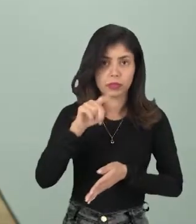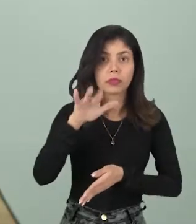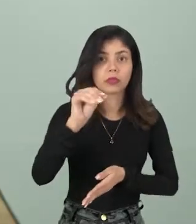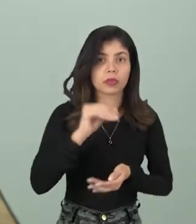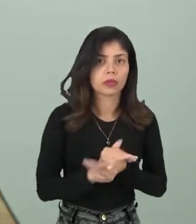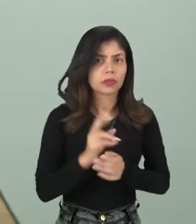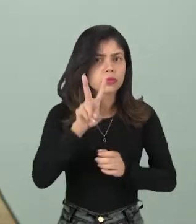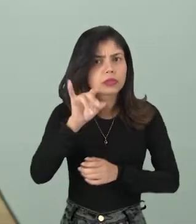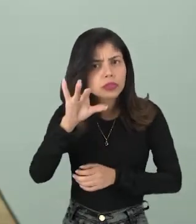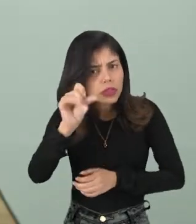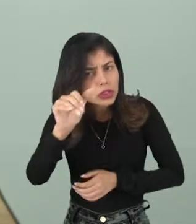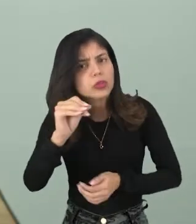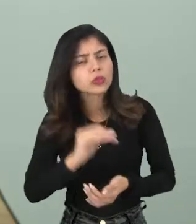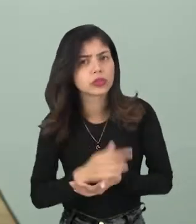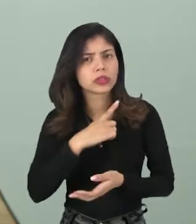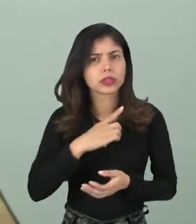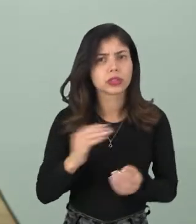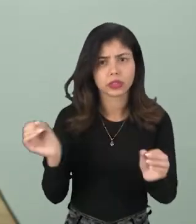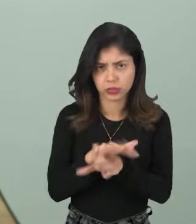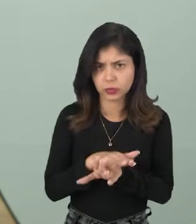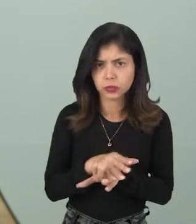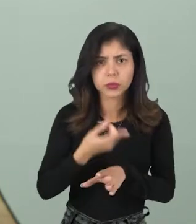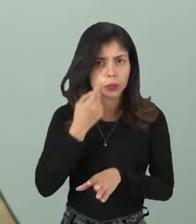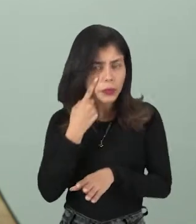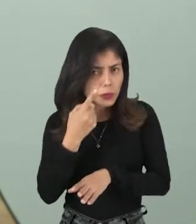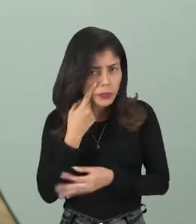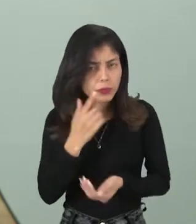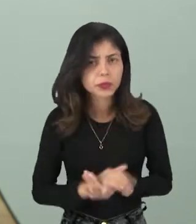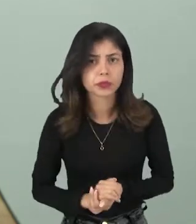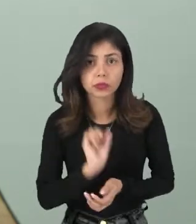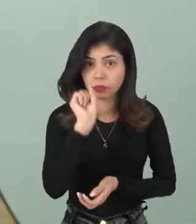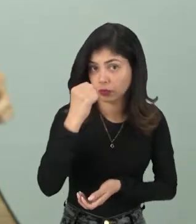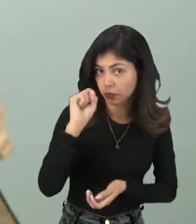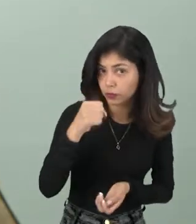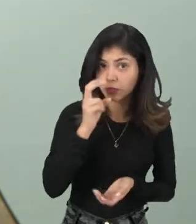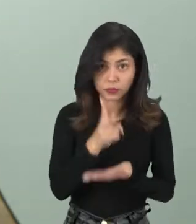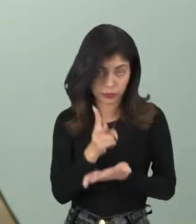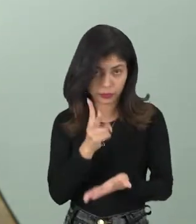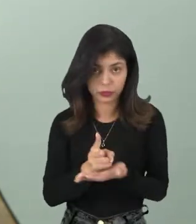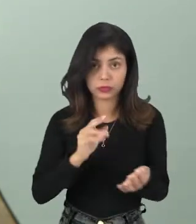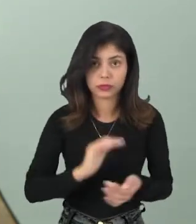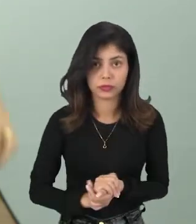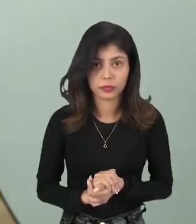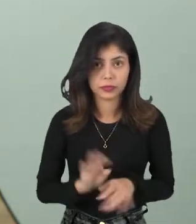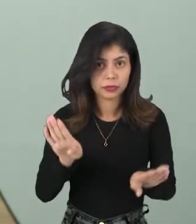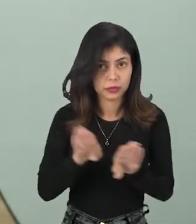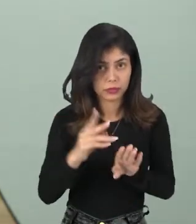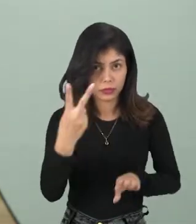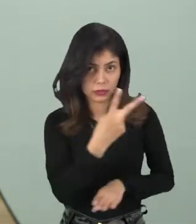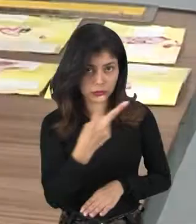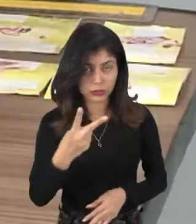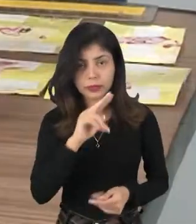Paula e Vinícius Vinícius nós acabamos de ver que tem oito bonecos isso mesmo